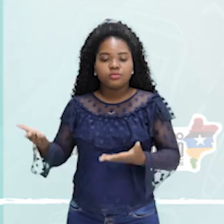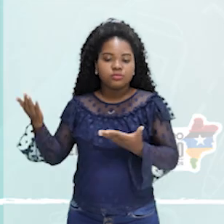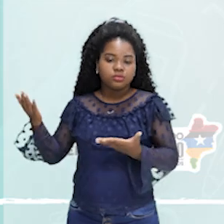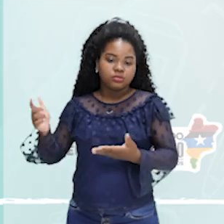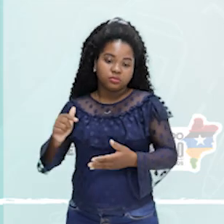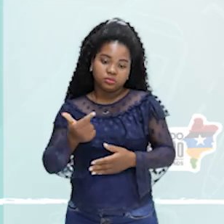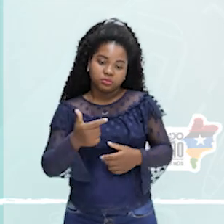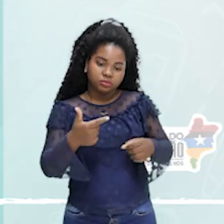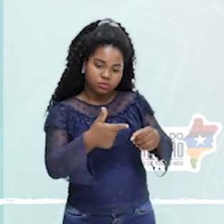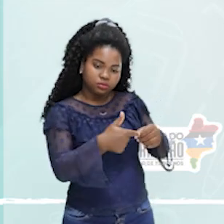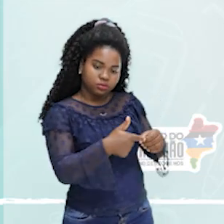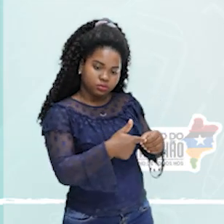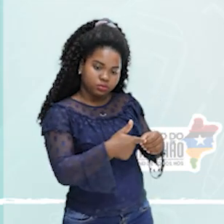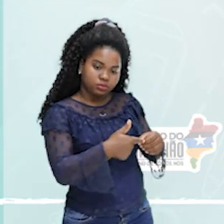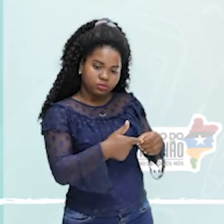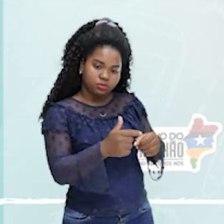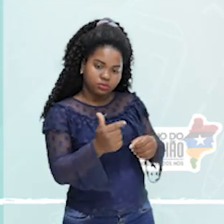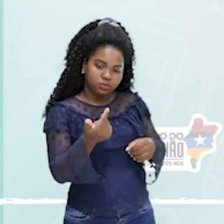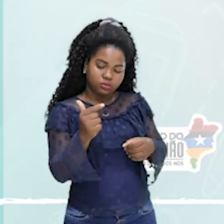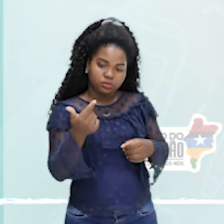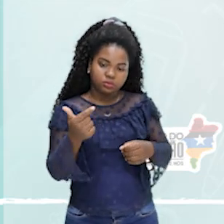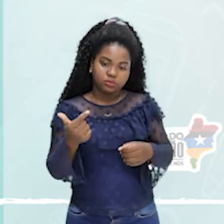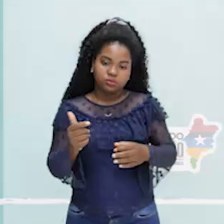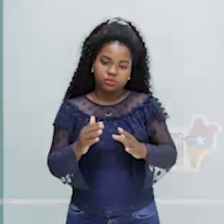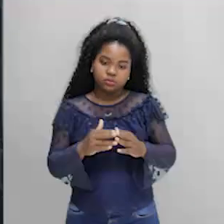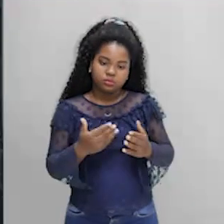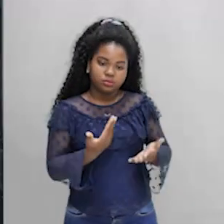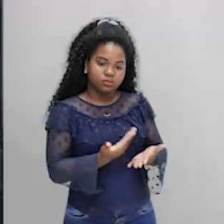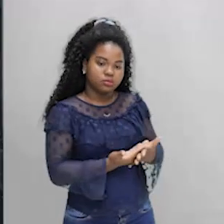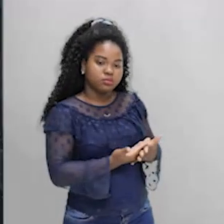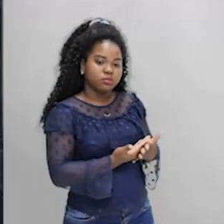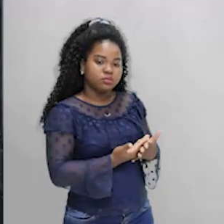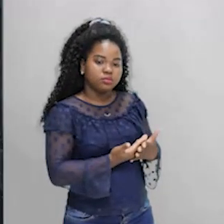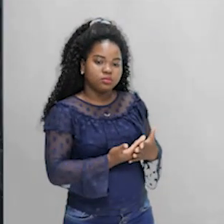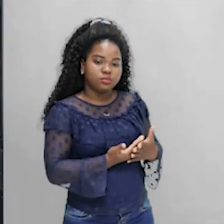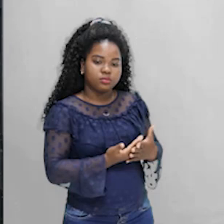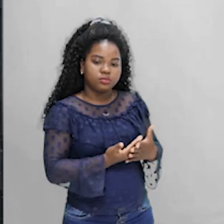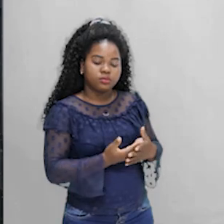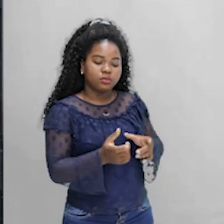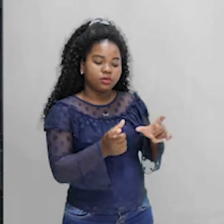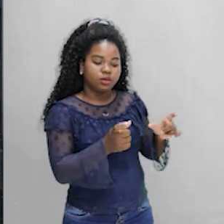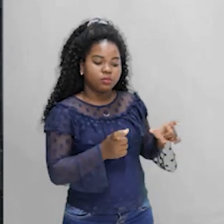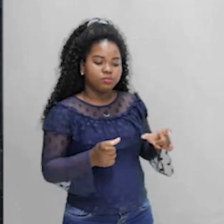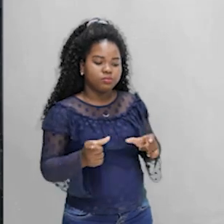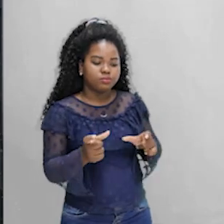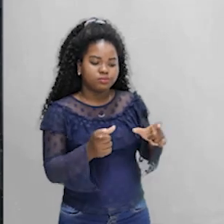tem um posto de combustível, aqui não tem uma escola. A gente vê assim um lugar